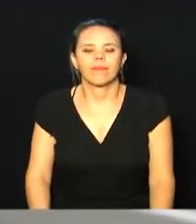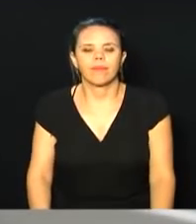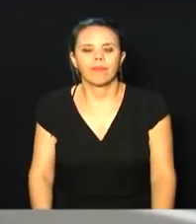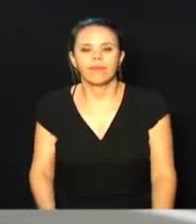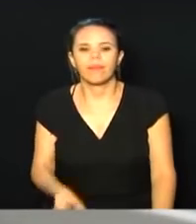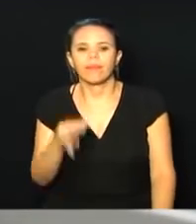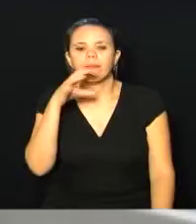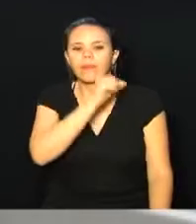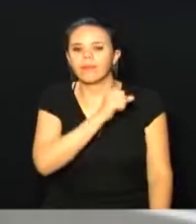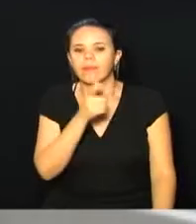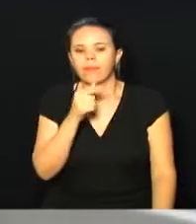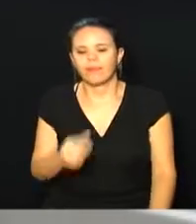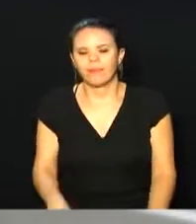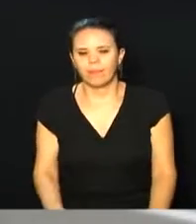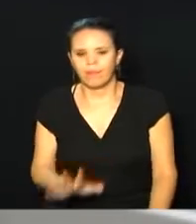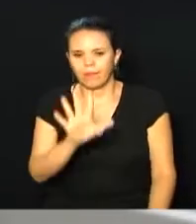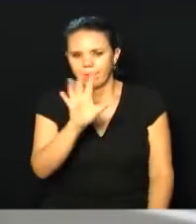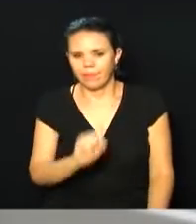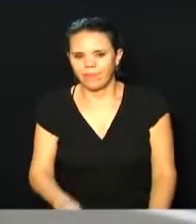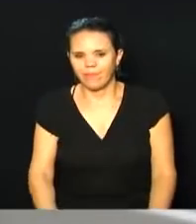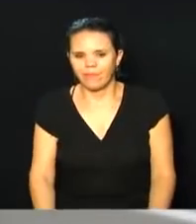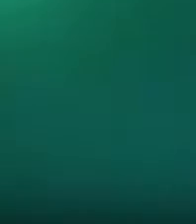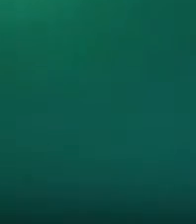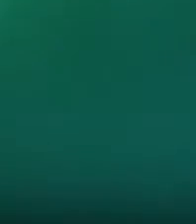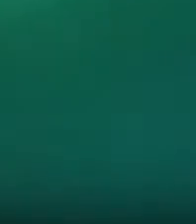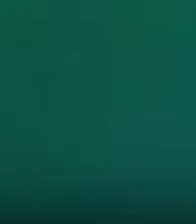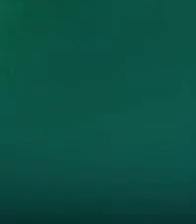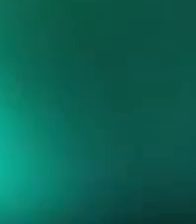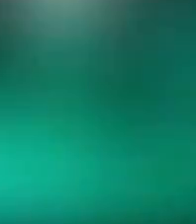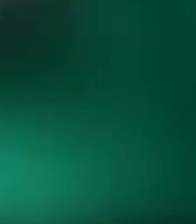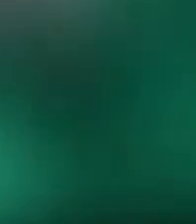tomar uma água e volta já já, não saia daí.